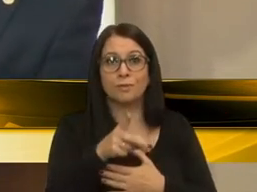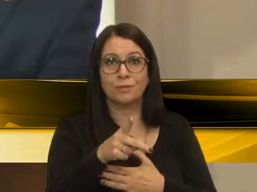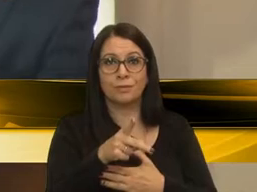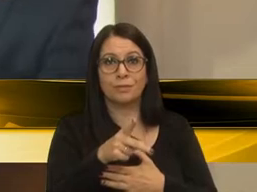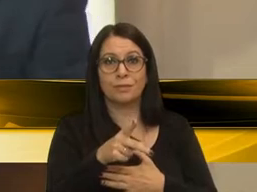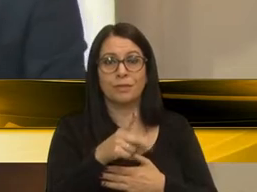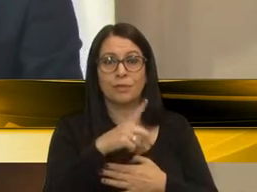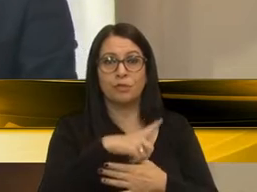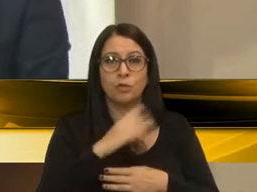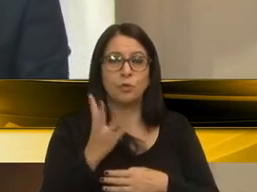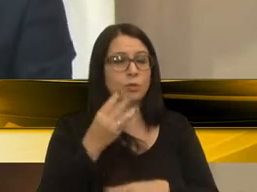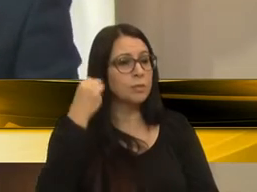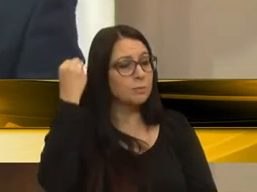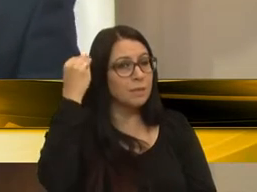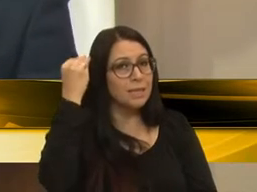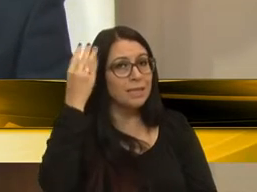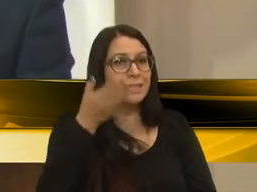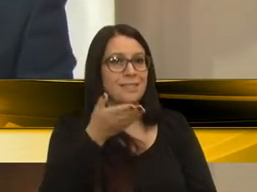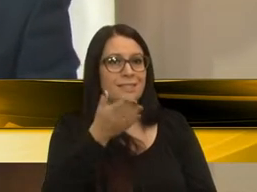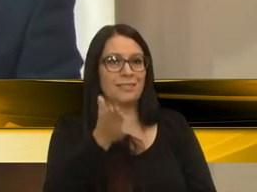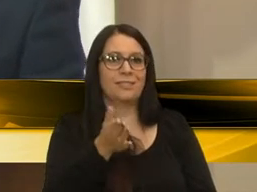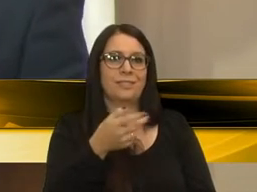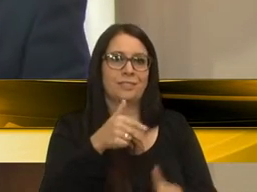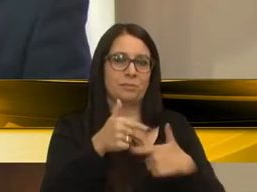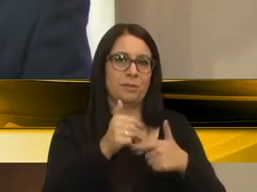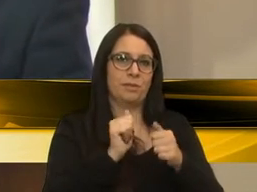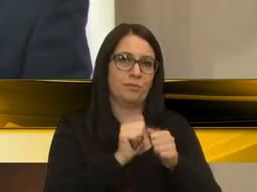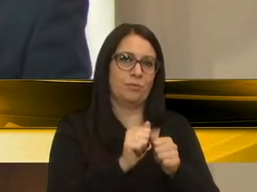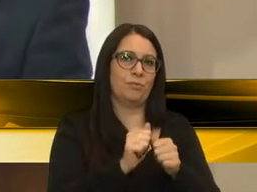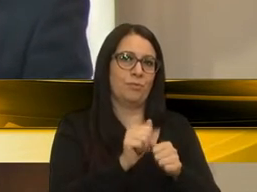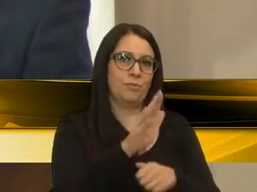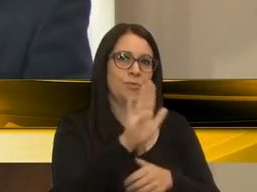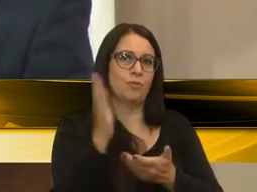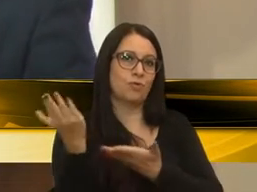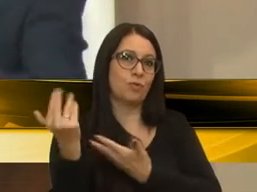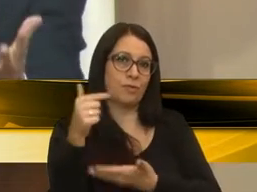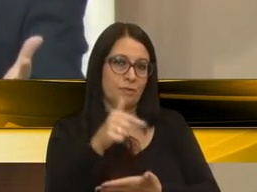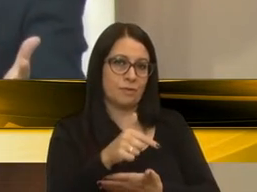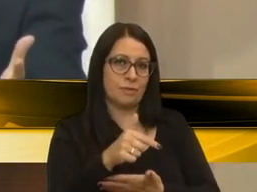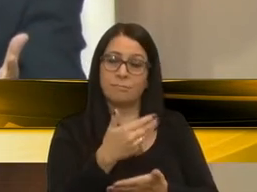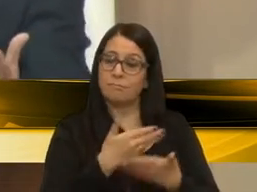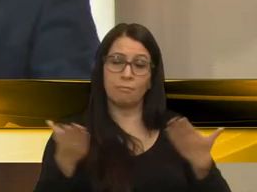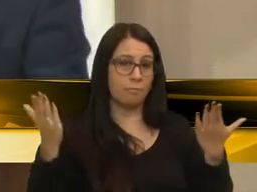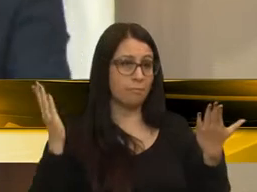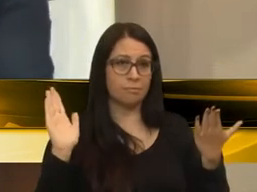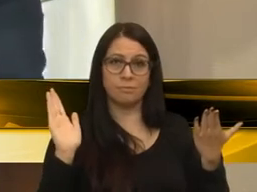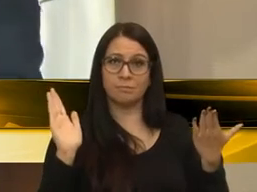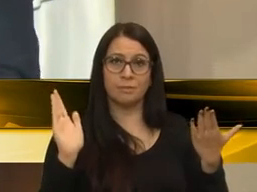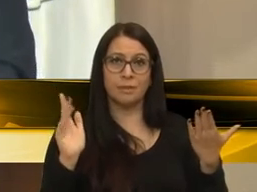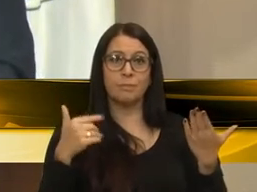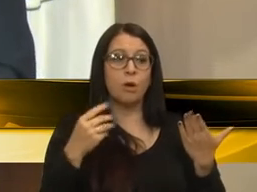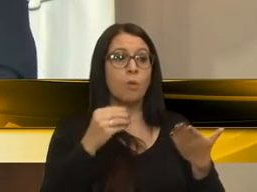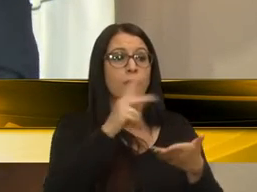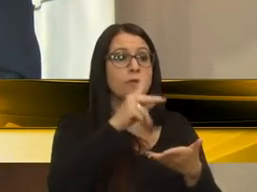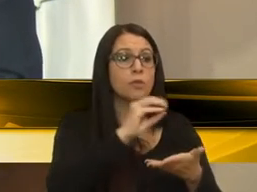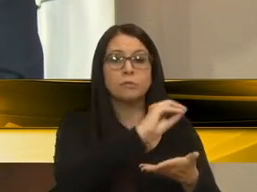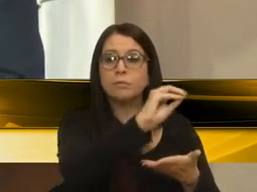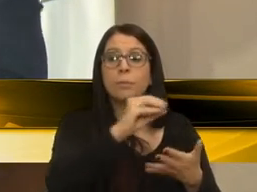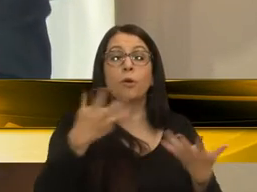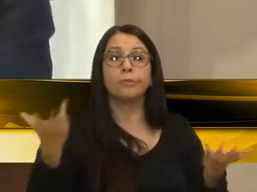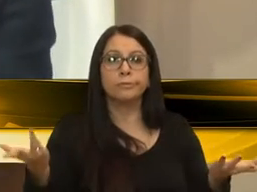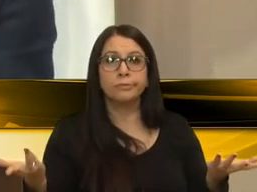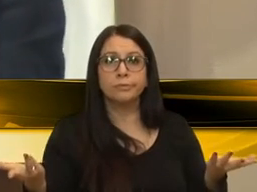que tinham toda a expertise de trabalhar com aqueles jovens lá. Perdeu! E para onde foram esses